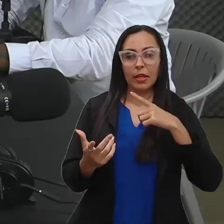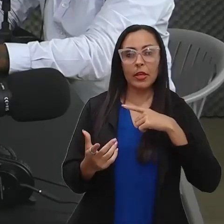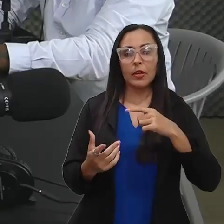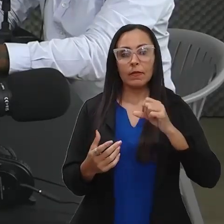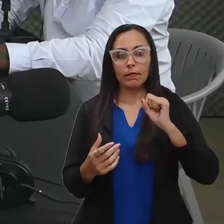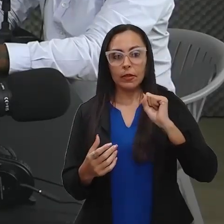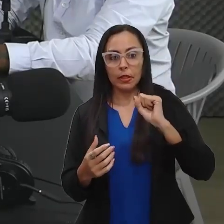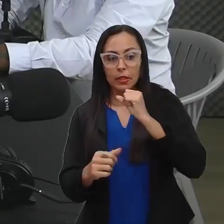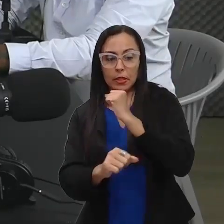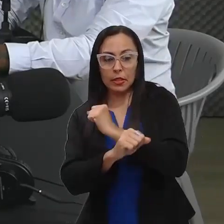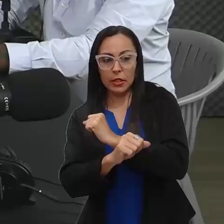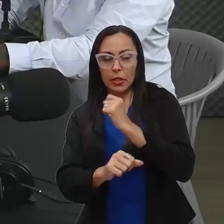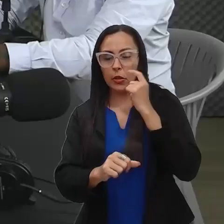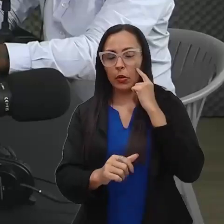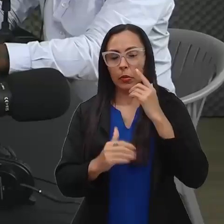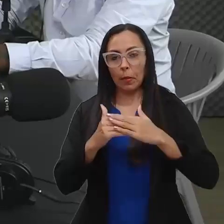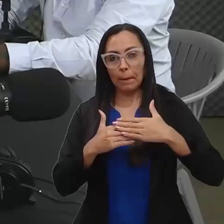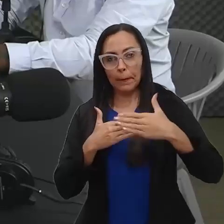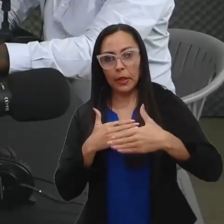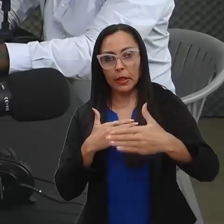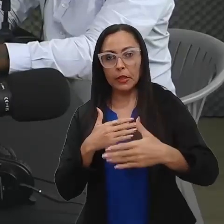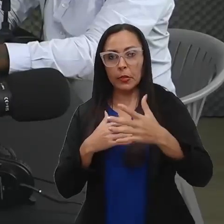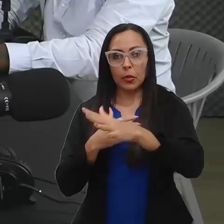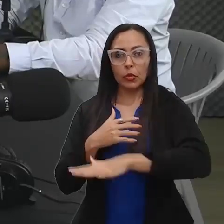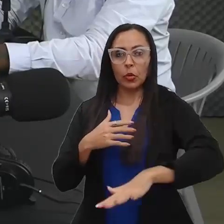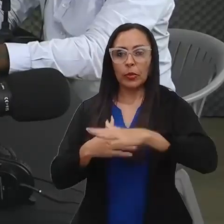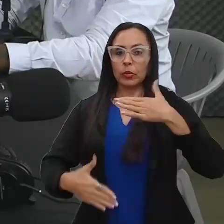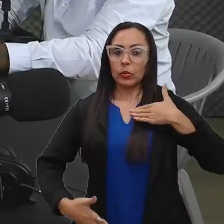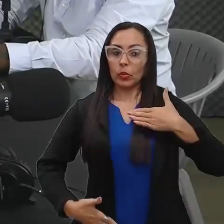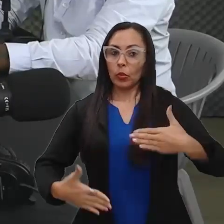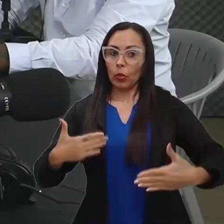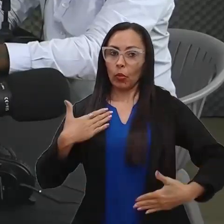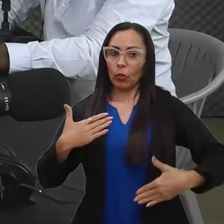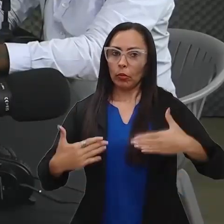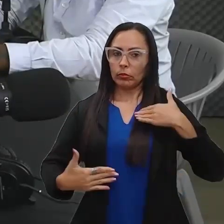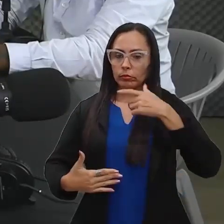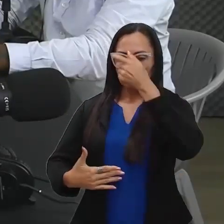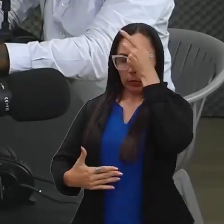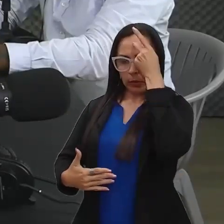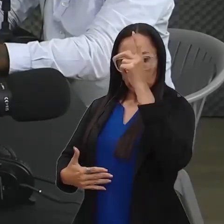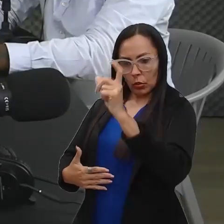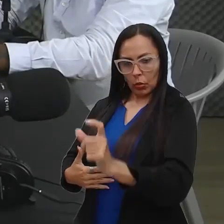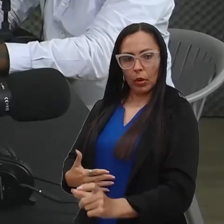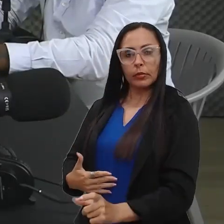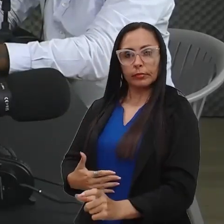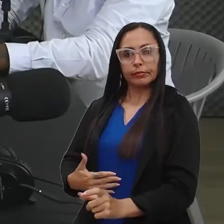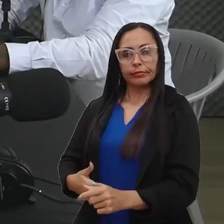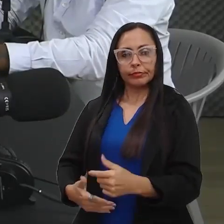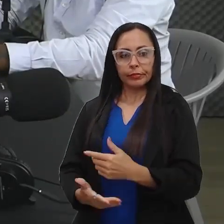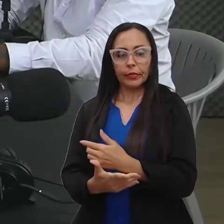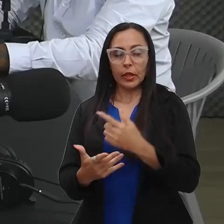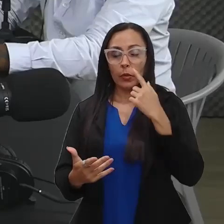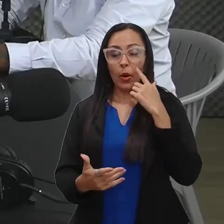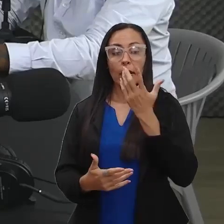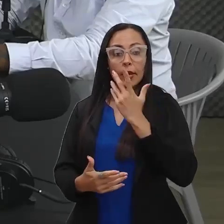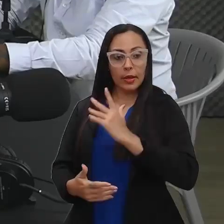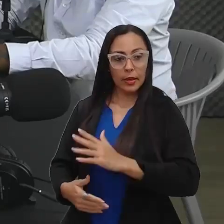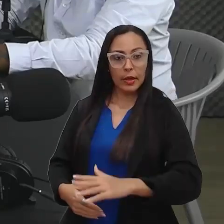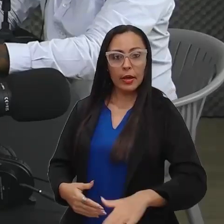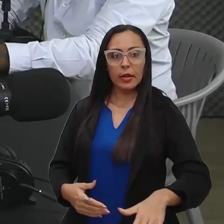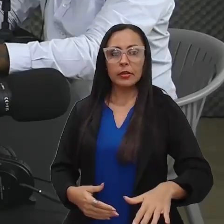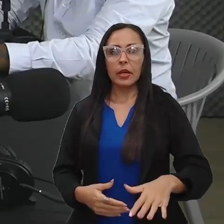como grande princípio o domínio do corpo do outro, e como esse outro, né, é uma criança,